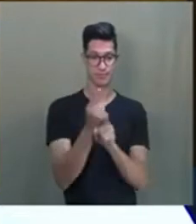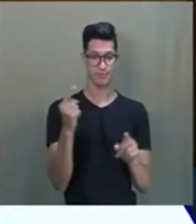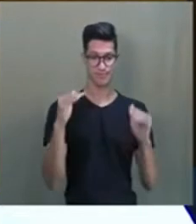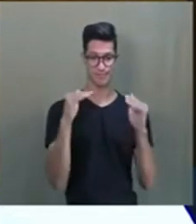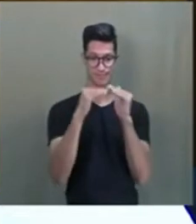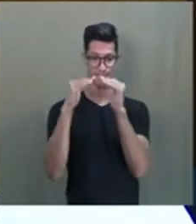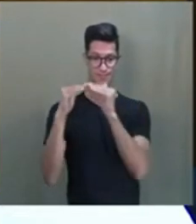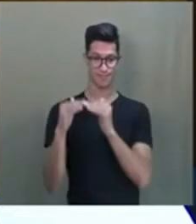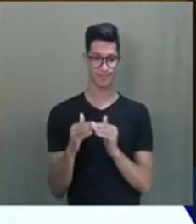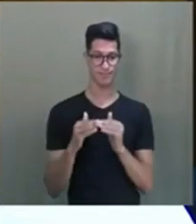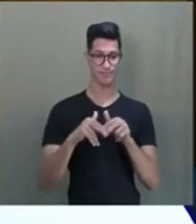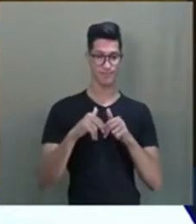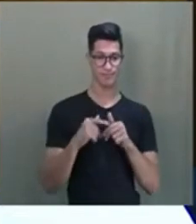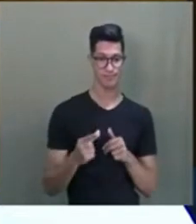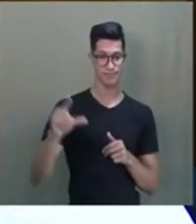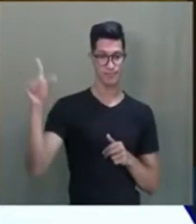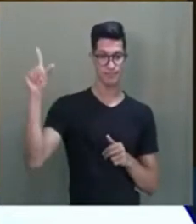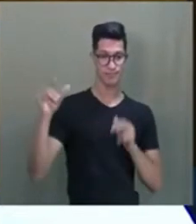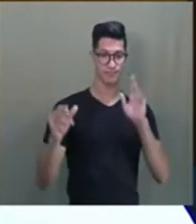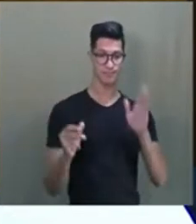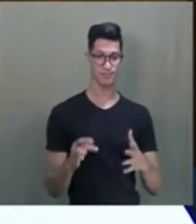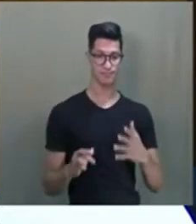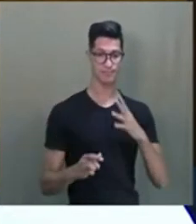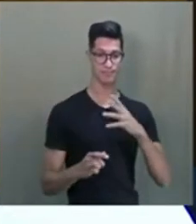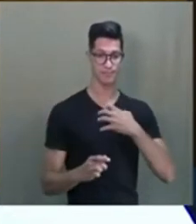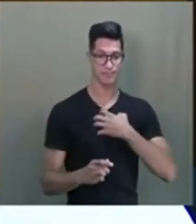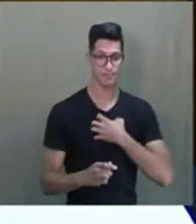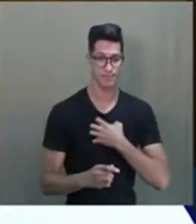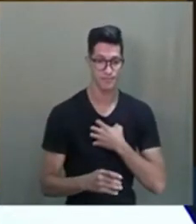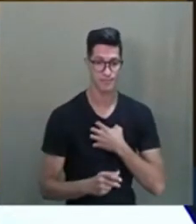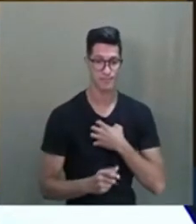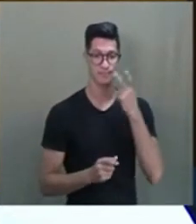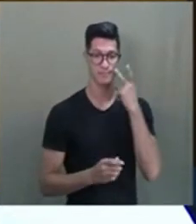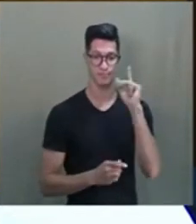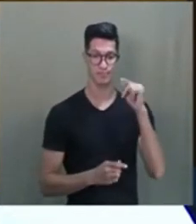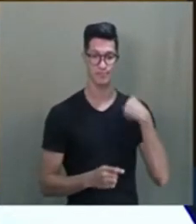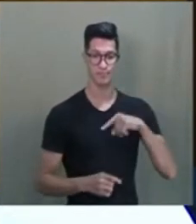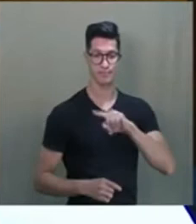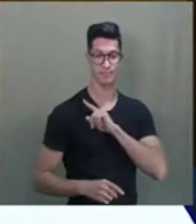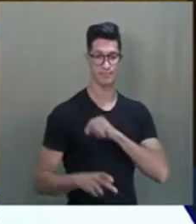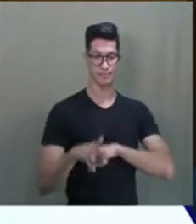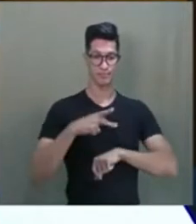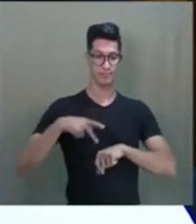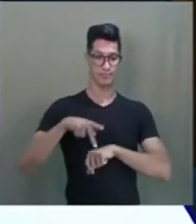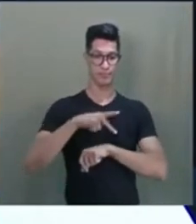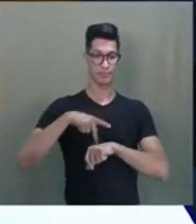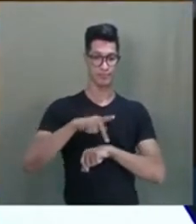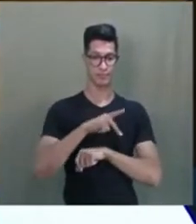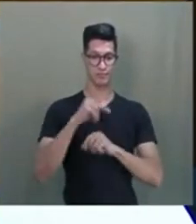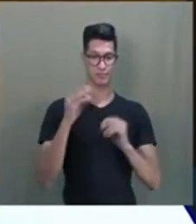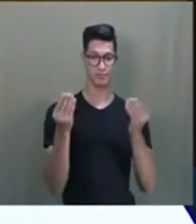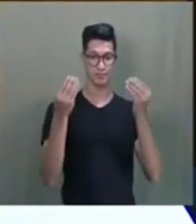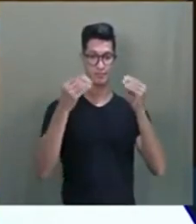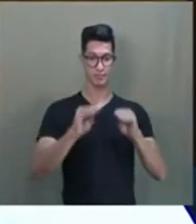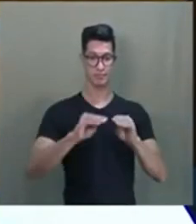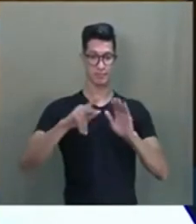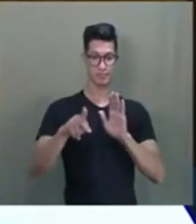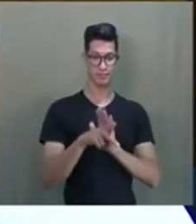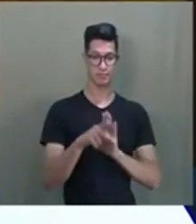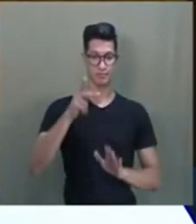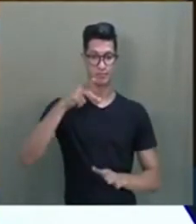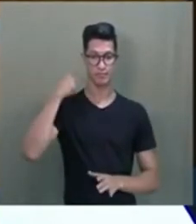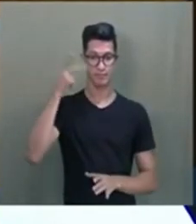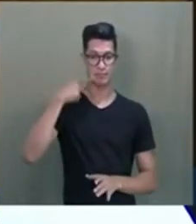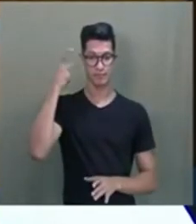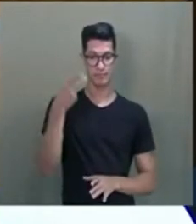consenso, por outros foram inspiração para que nosso país estabelecesse seu próprio